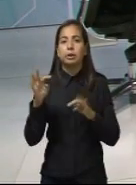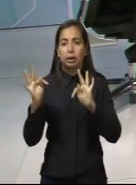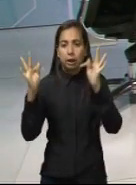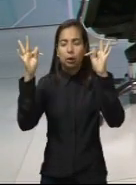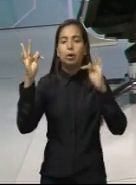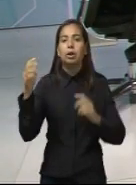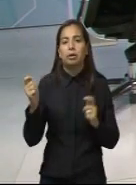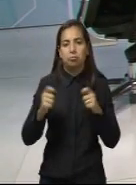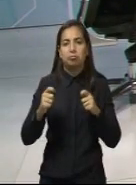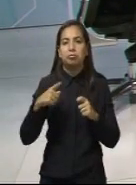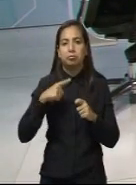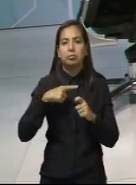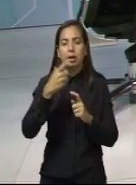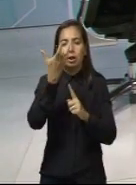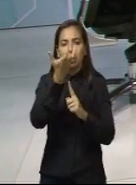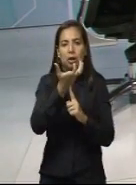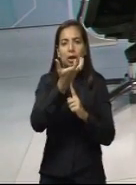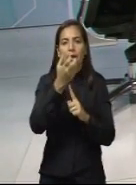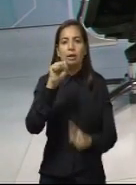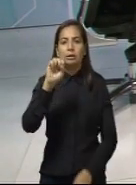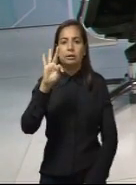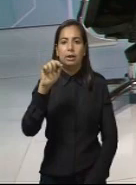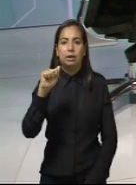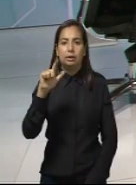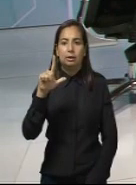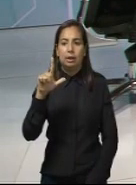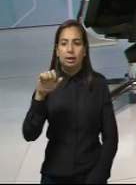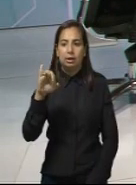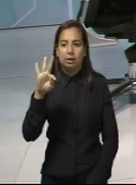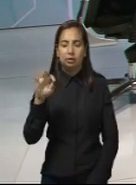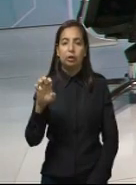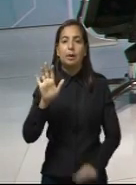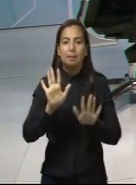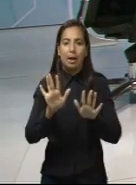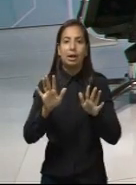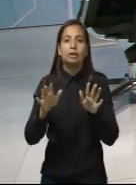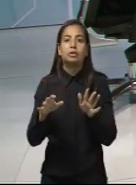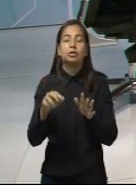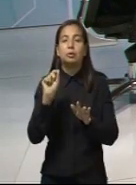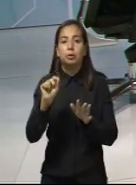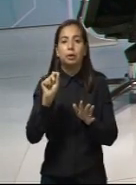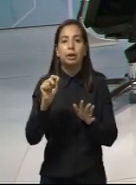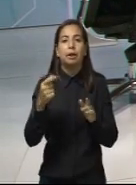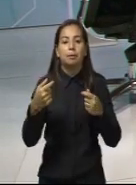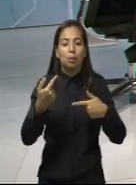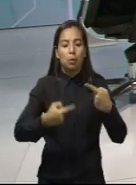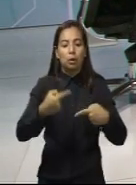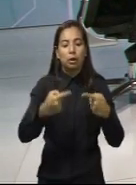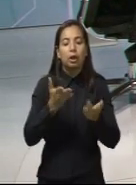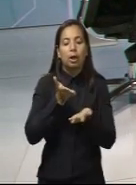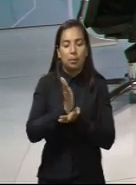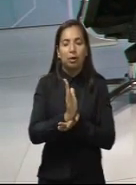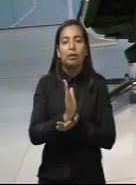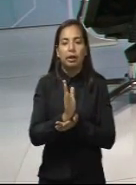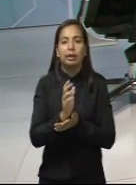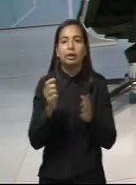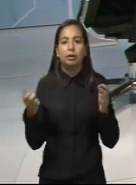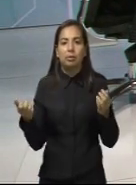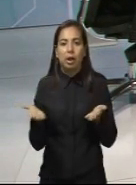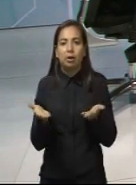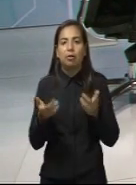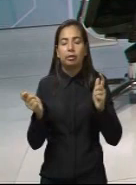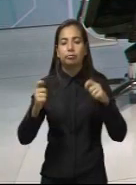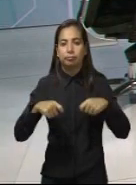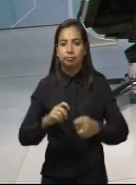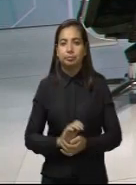apenas no espaço que se quer. Eu acho. O que faltava mesmo era uma determinação política. Eu queria colocar isso para a análise de vocês, começando por